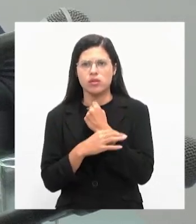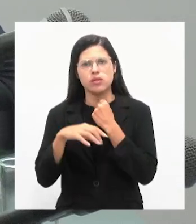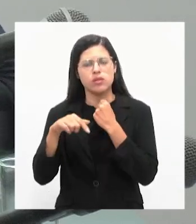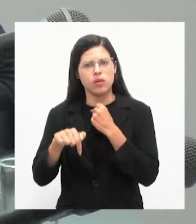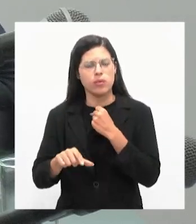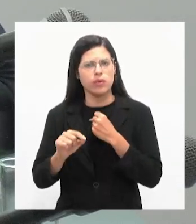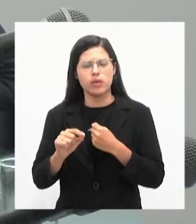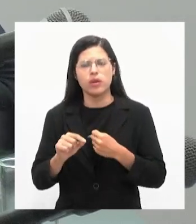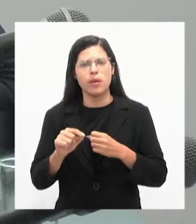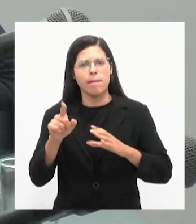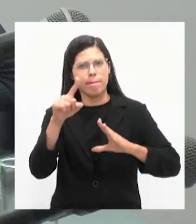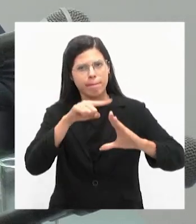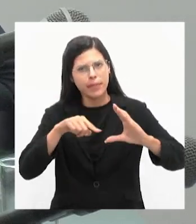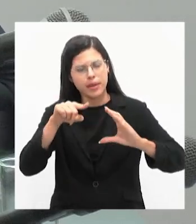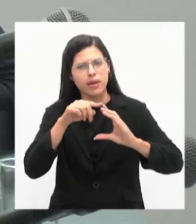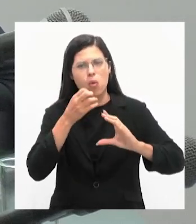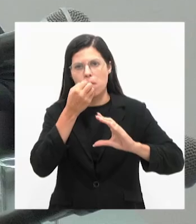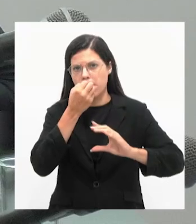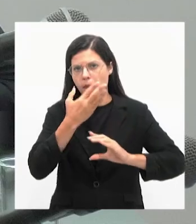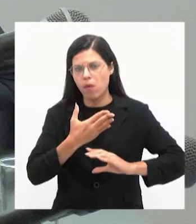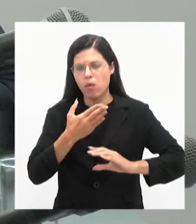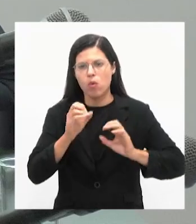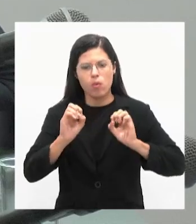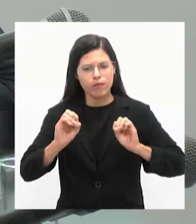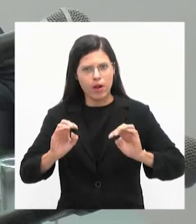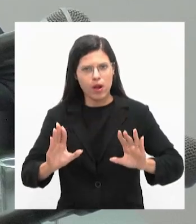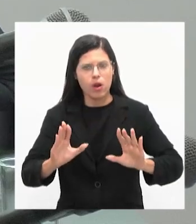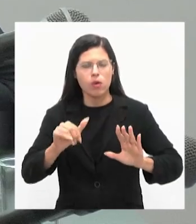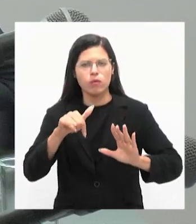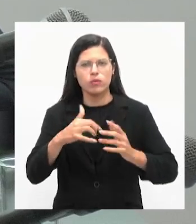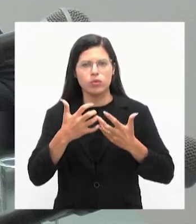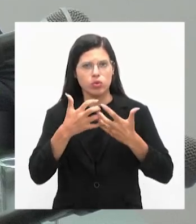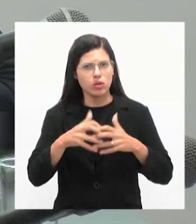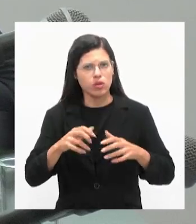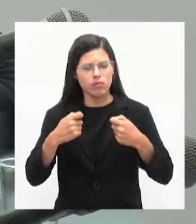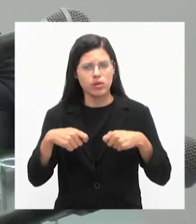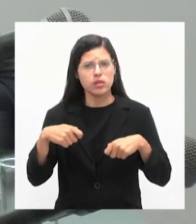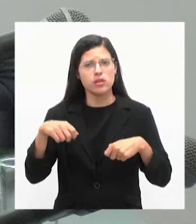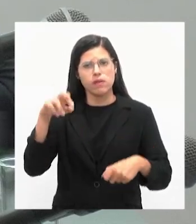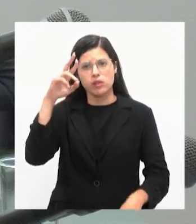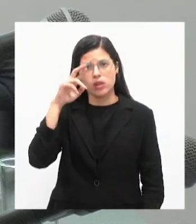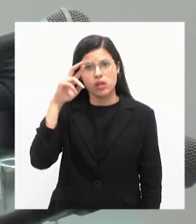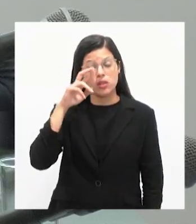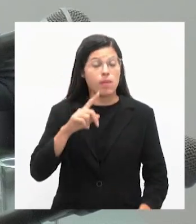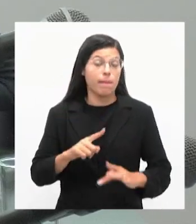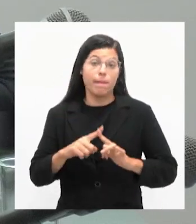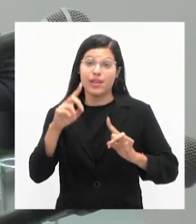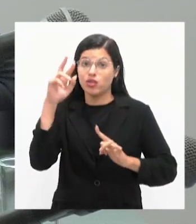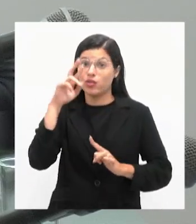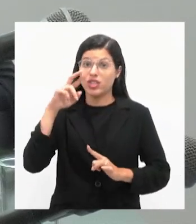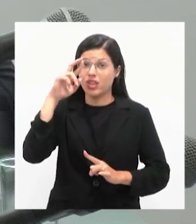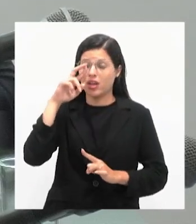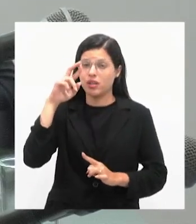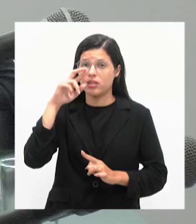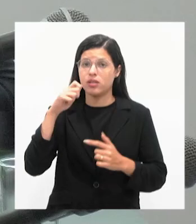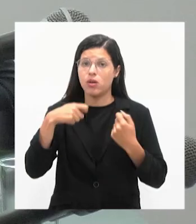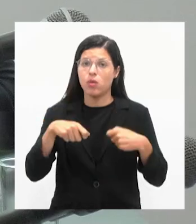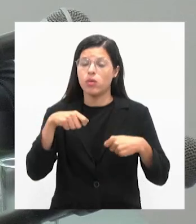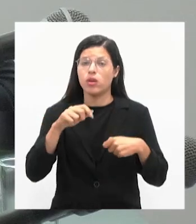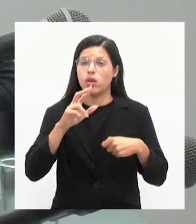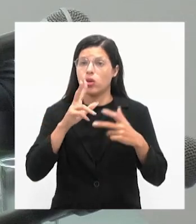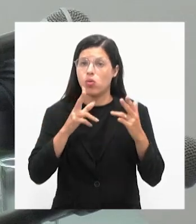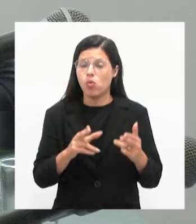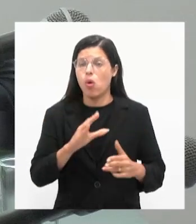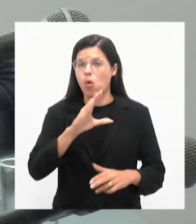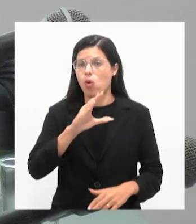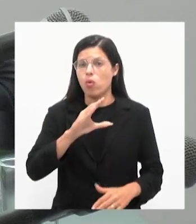estado, as lanternas funcionando. Tem que ter fiscalização. Agora, tem que ter a fiscalização na forma do CTB. Quando o